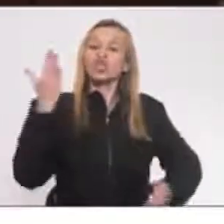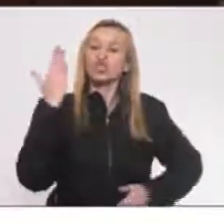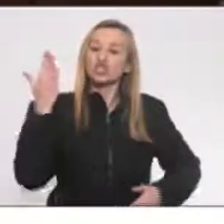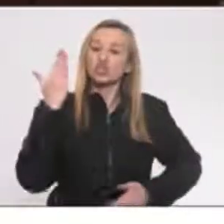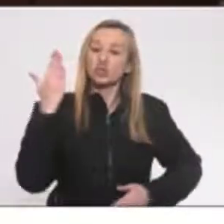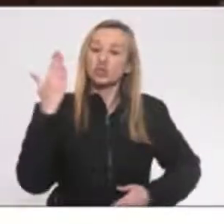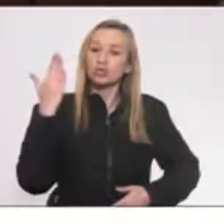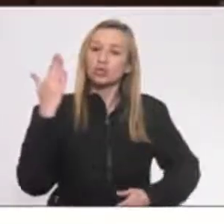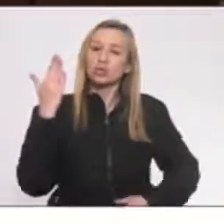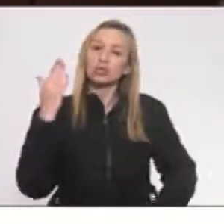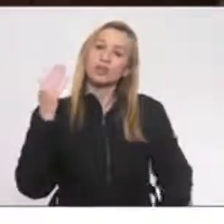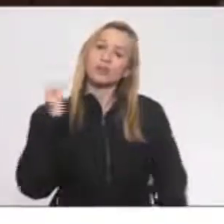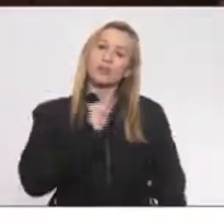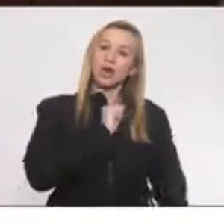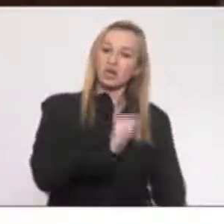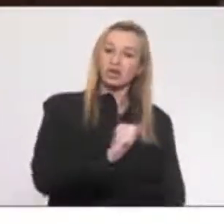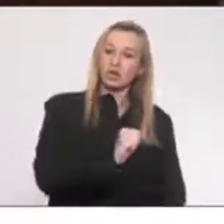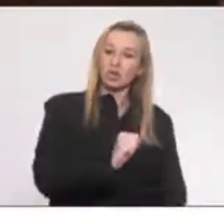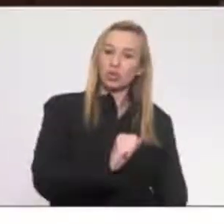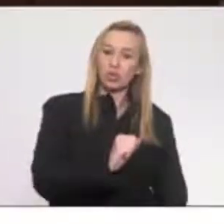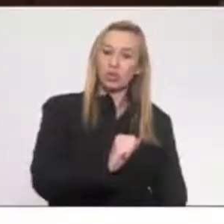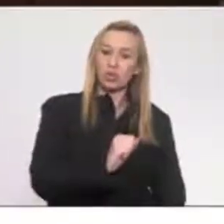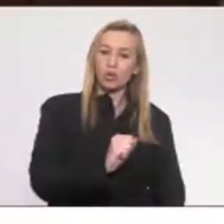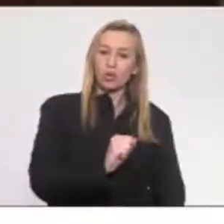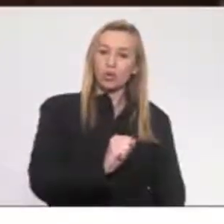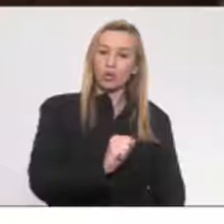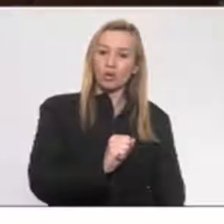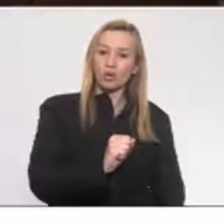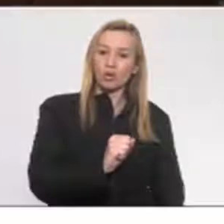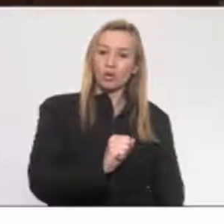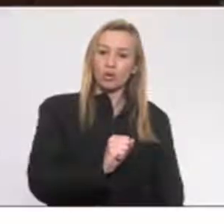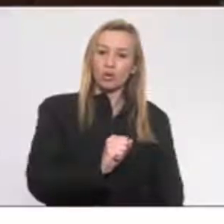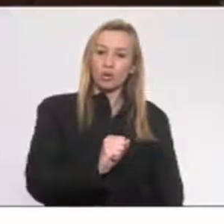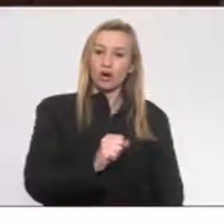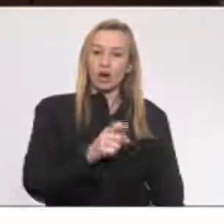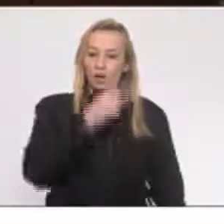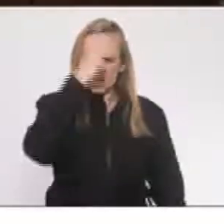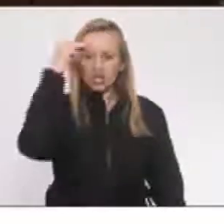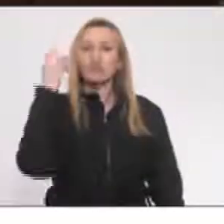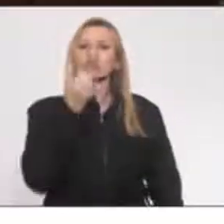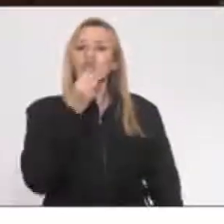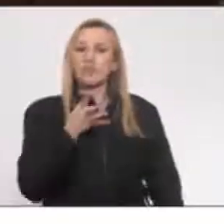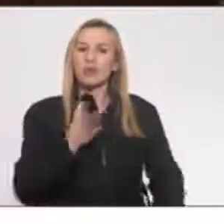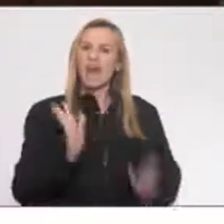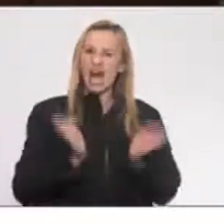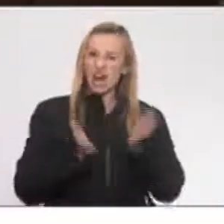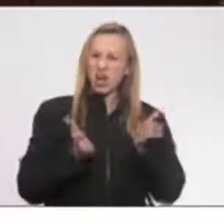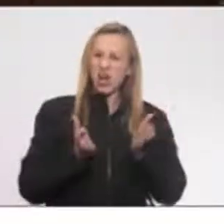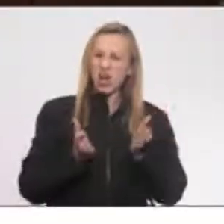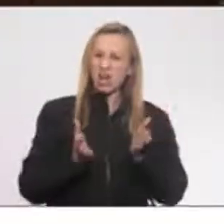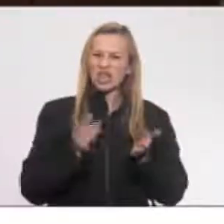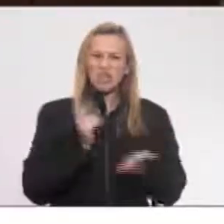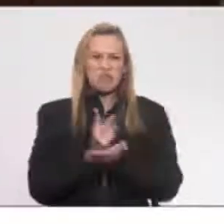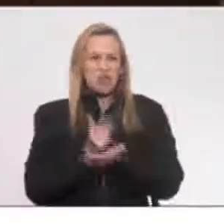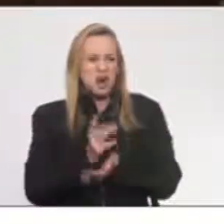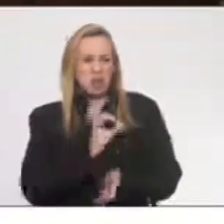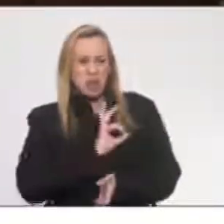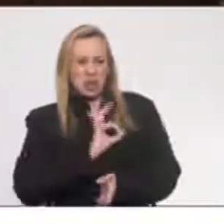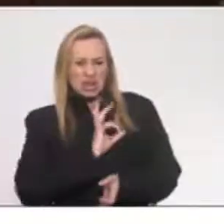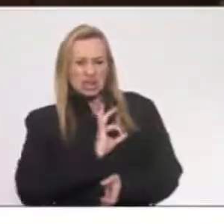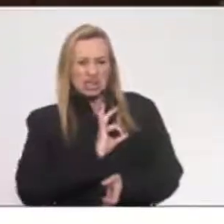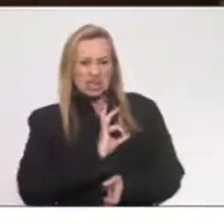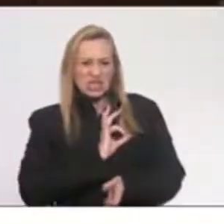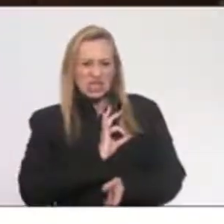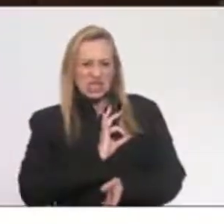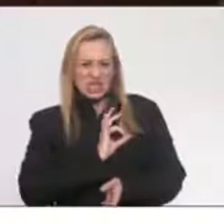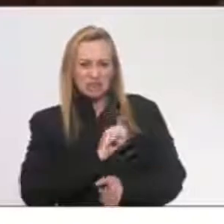cidadão de bem com um tiro na cabecinha, que era o que ele merecia. Agora, essa mesma polícia militar que muitas vezes também com